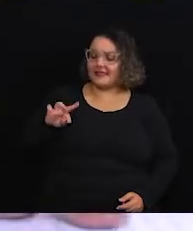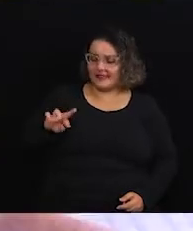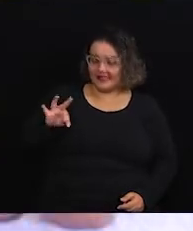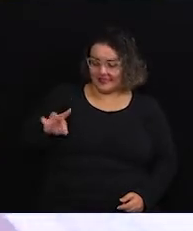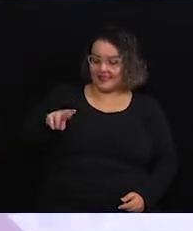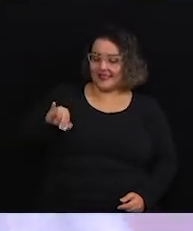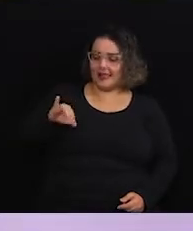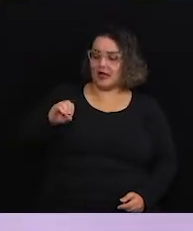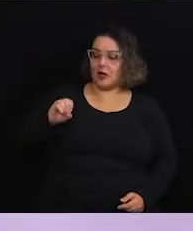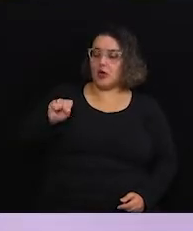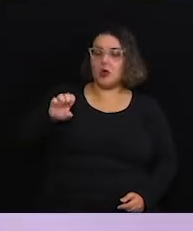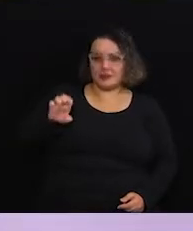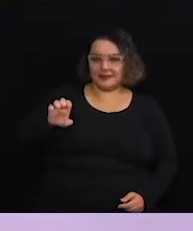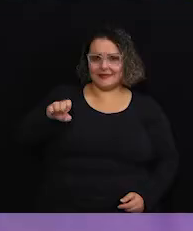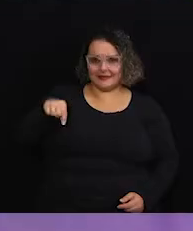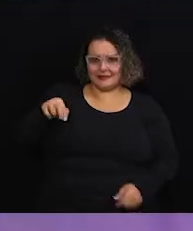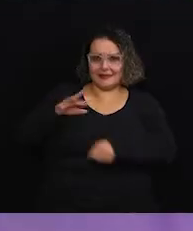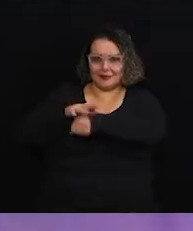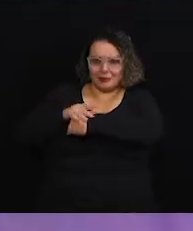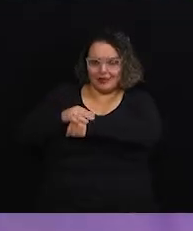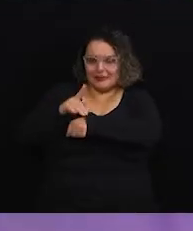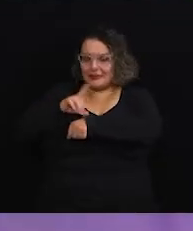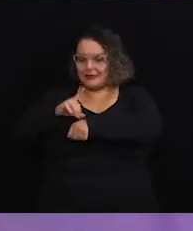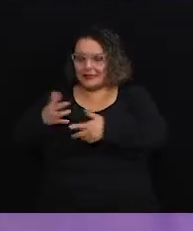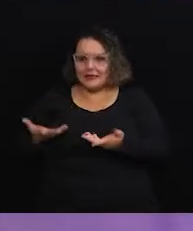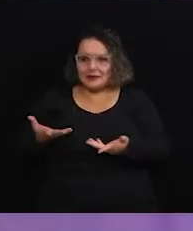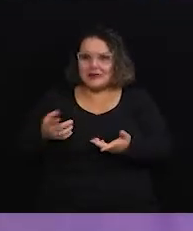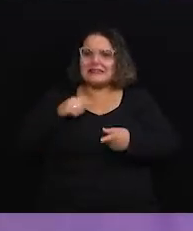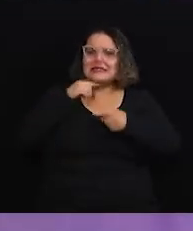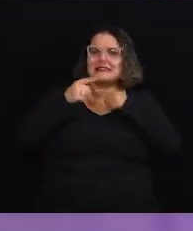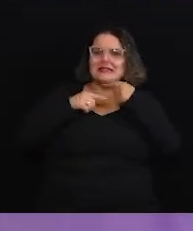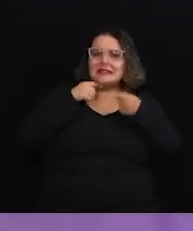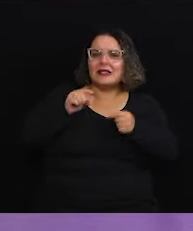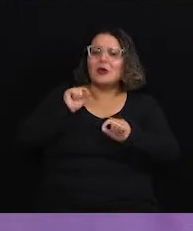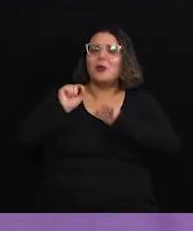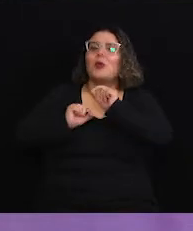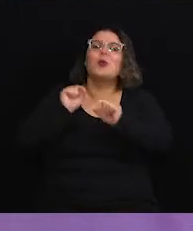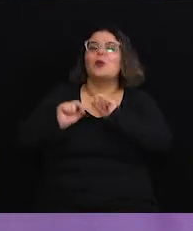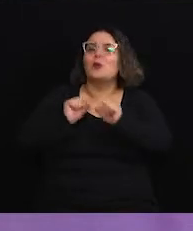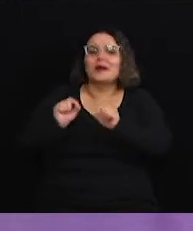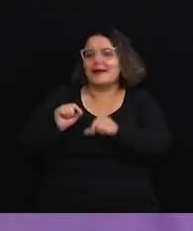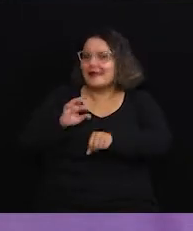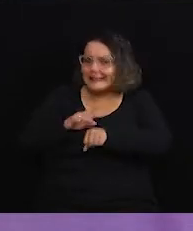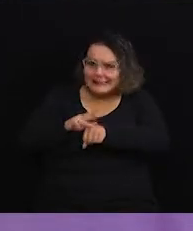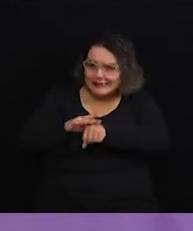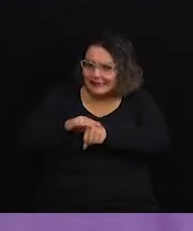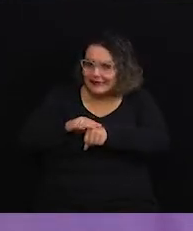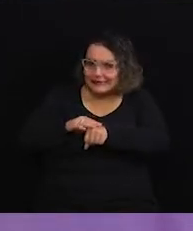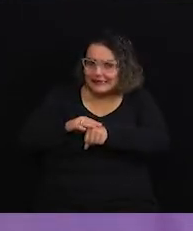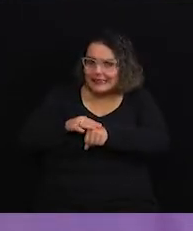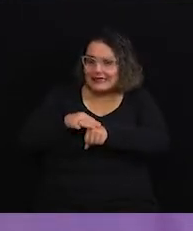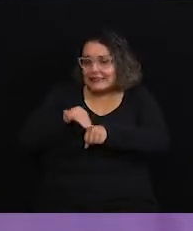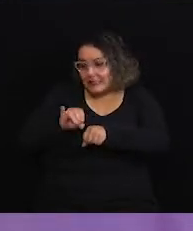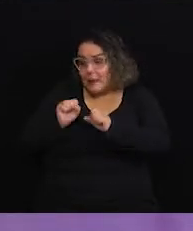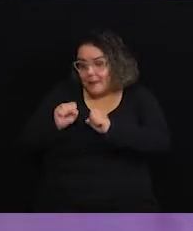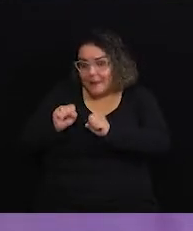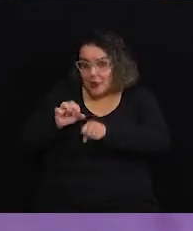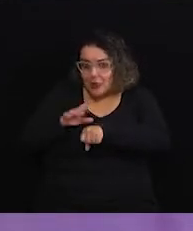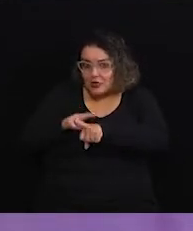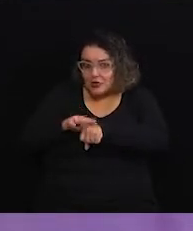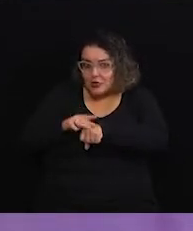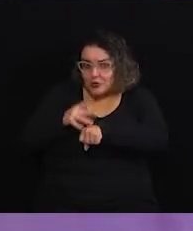tenho endometriose, eu tenho, mas ainda tem aquela dúvida, o que é essa doença? Se pode ser chamada de doença